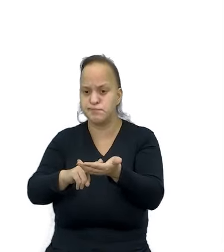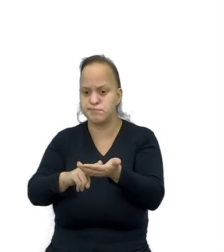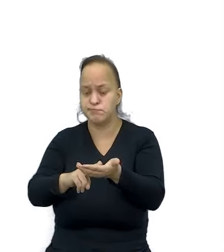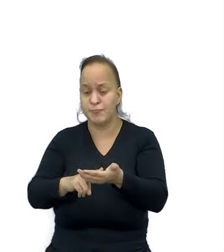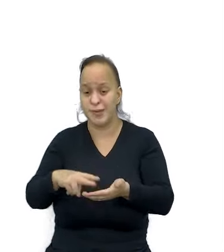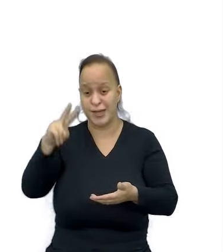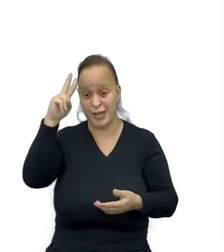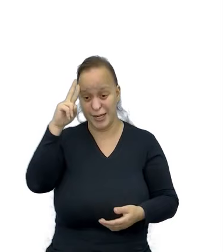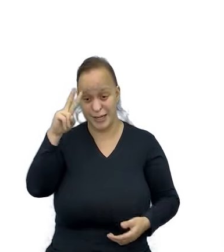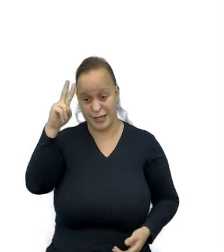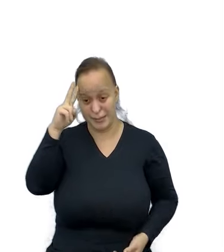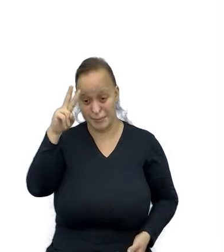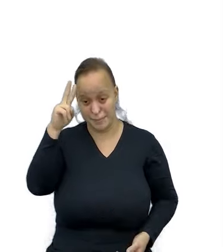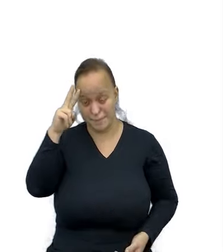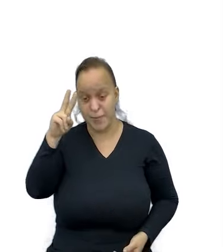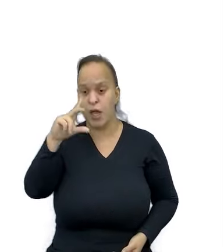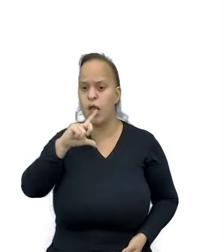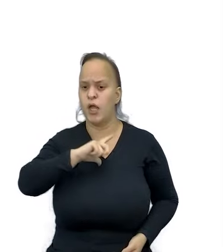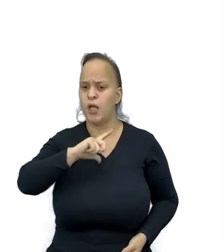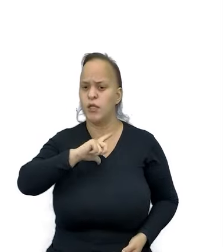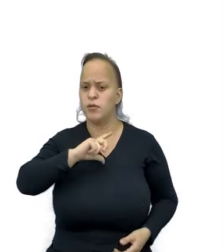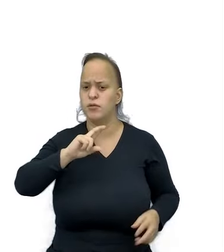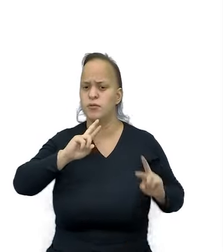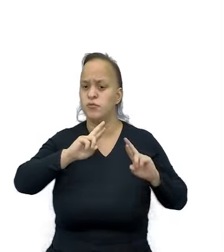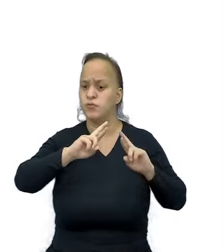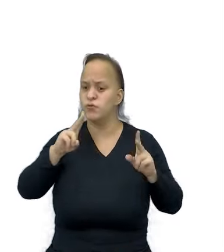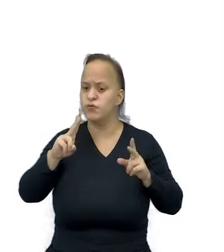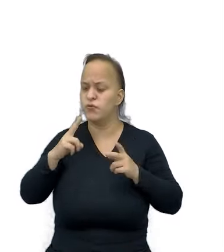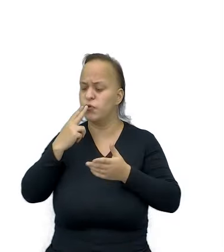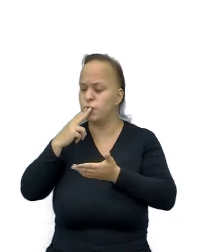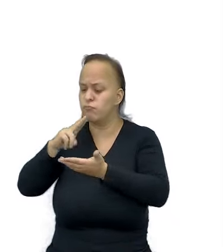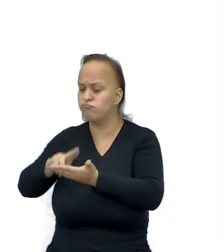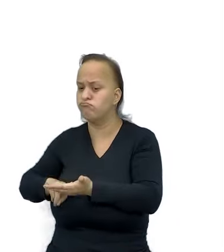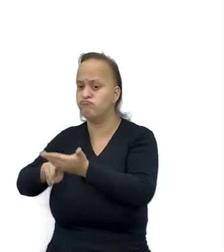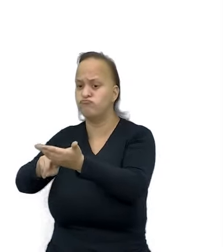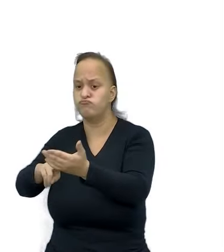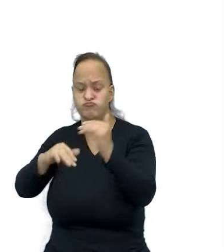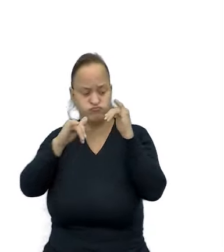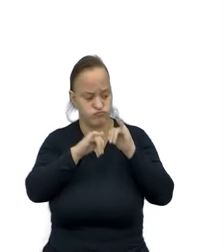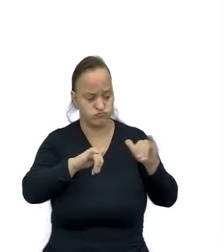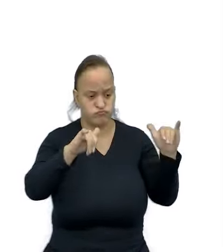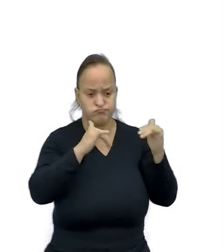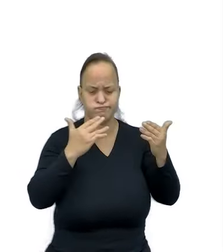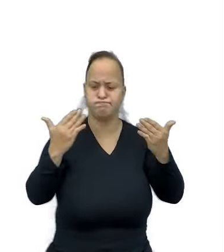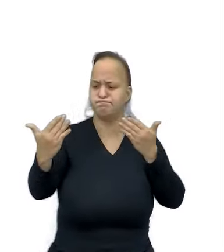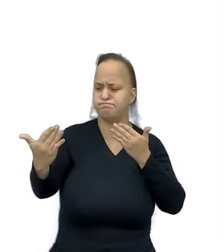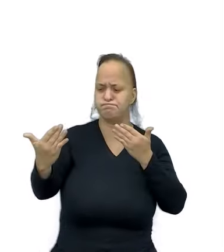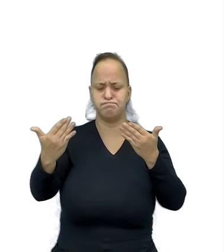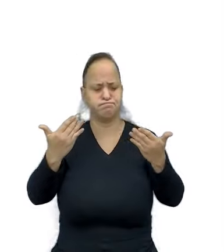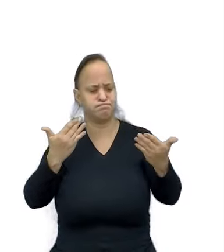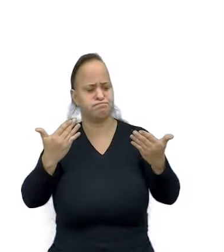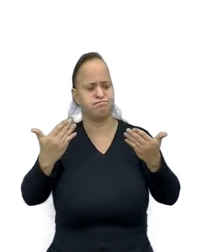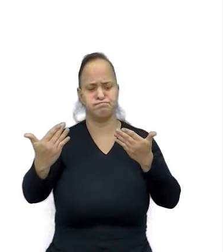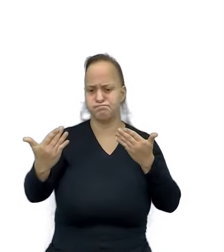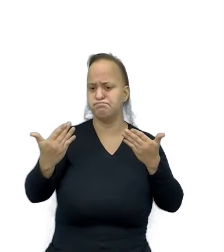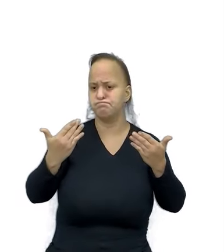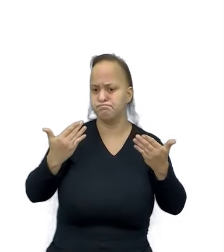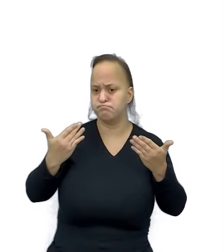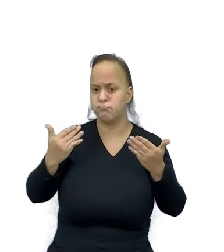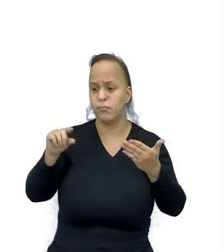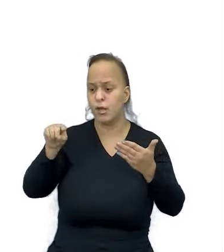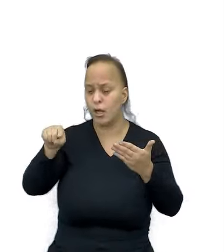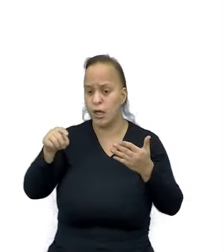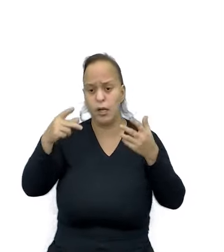rememorar as diferenças entre uma carta ao leitor e uma notícia, fazer comparações do gênero, né, para que ele